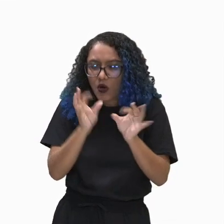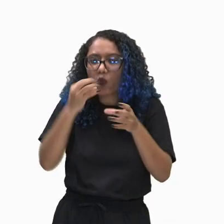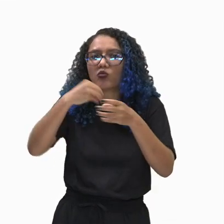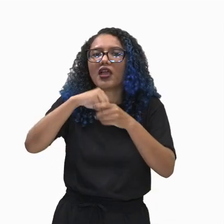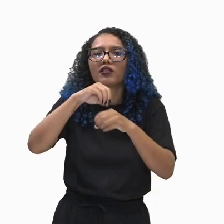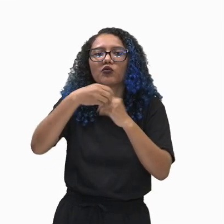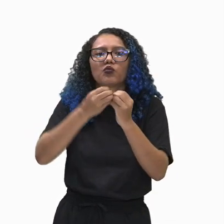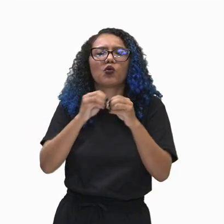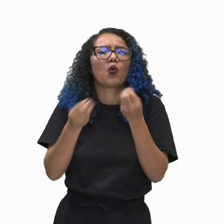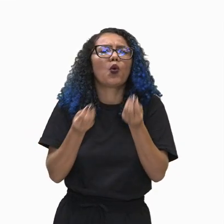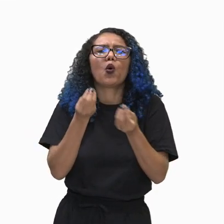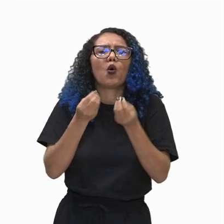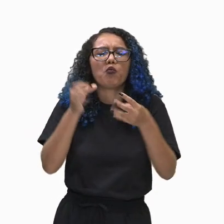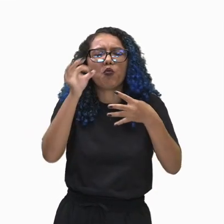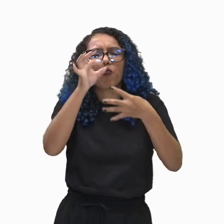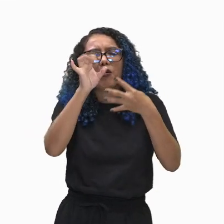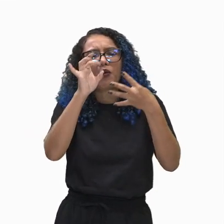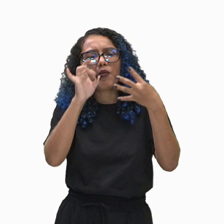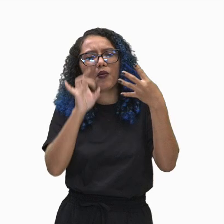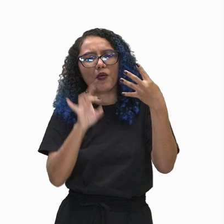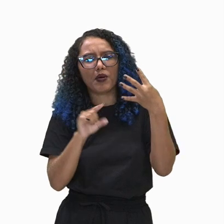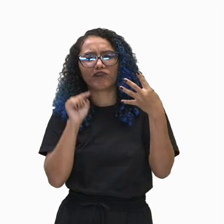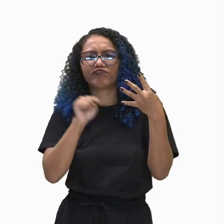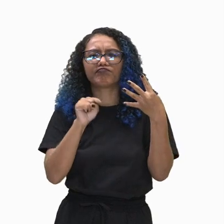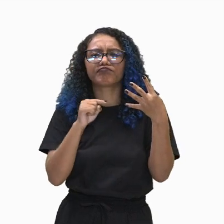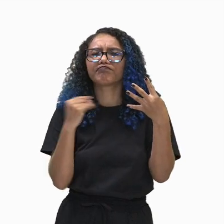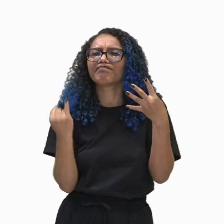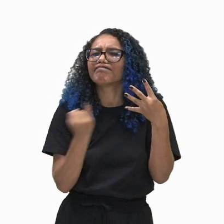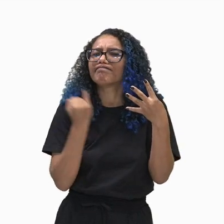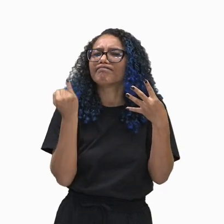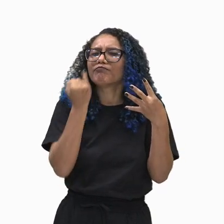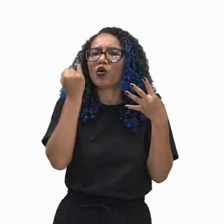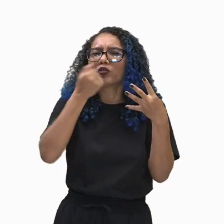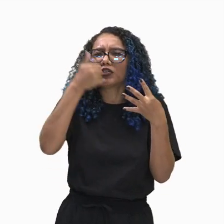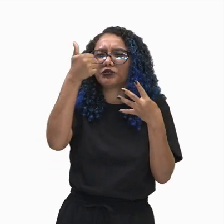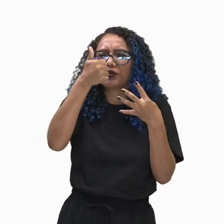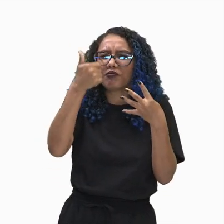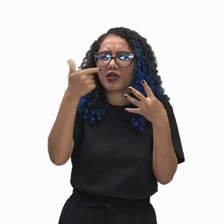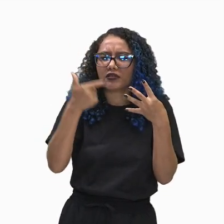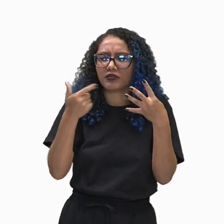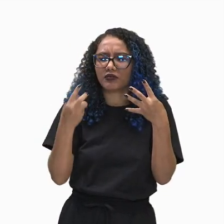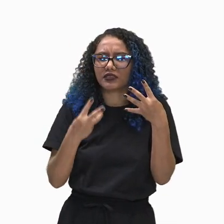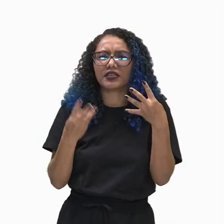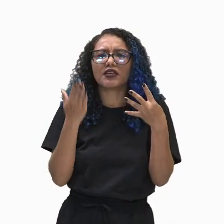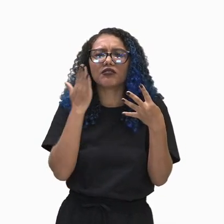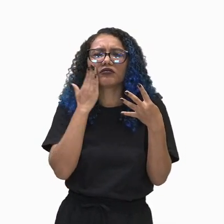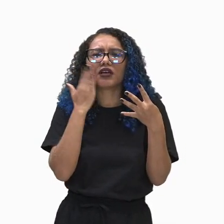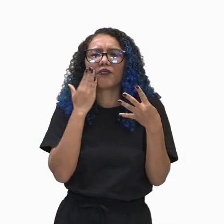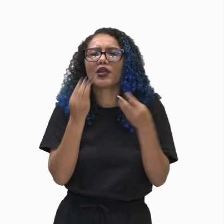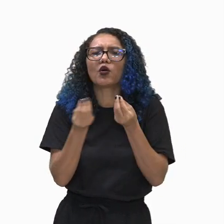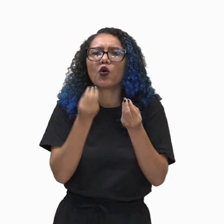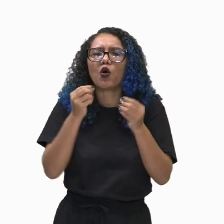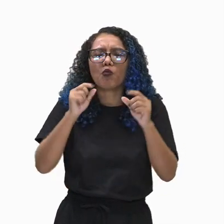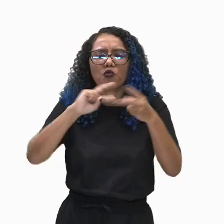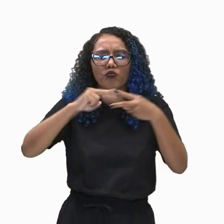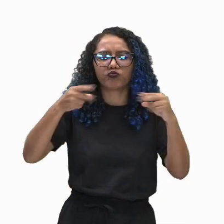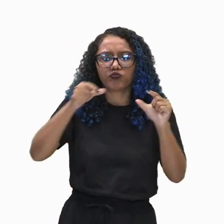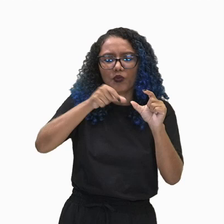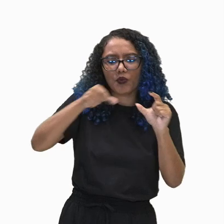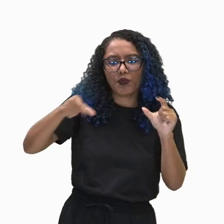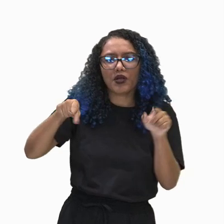Bem, essa sequência ela é crucial para entender genes e genomas, fornecendo